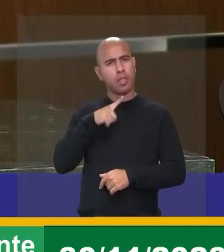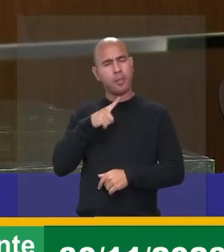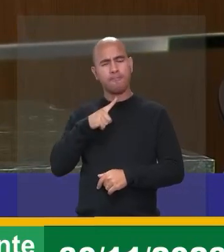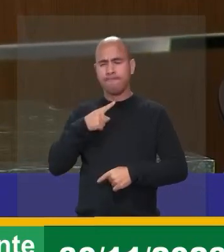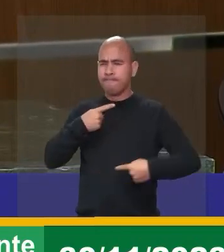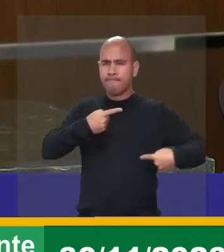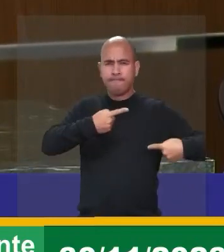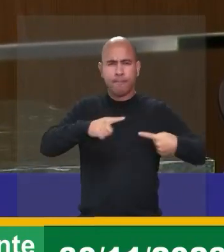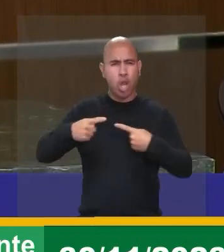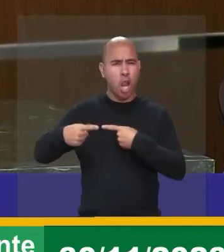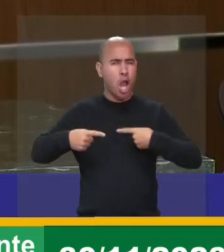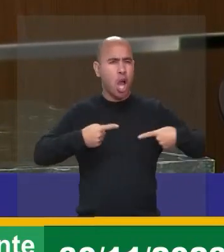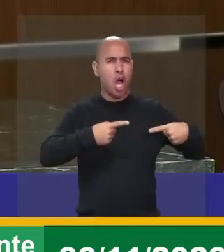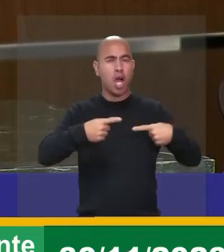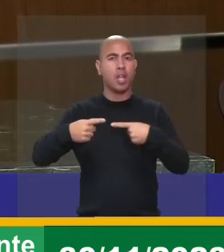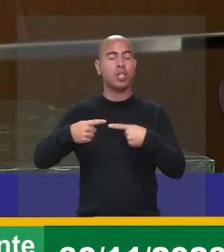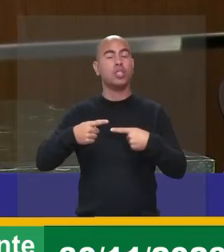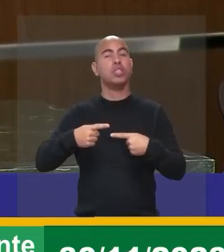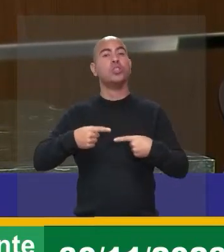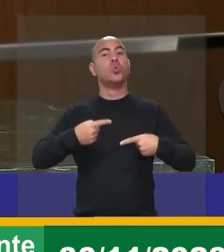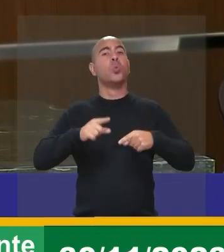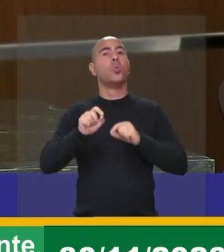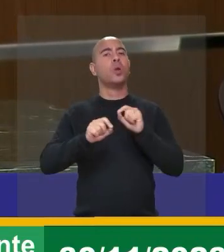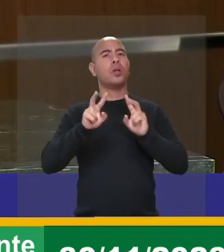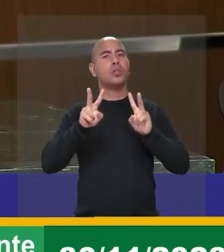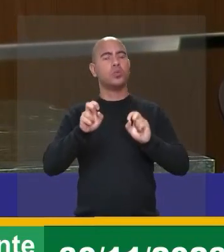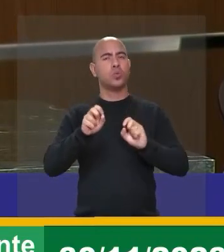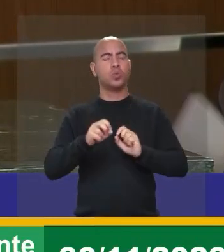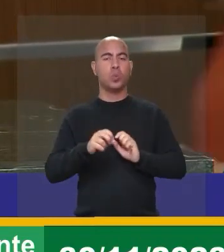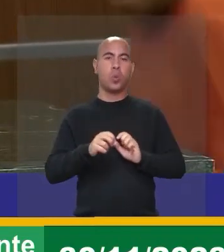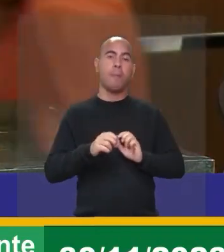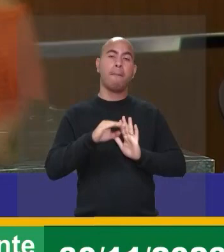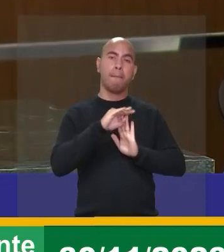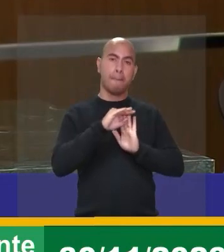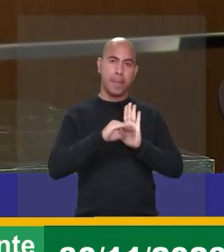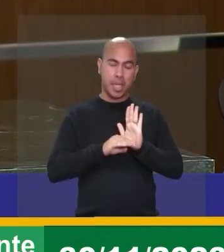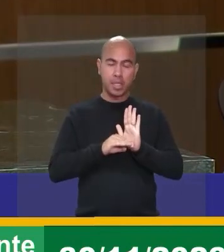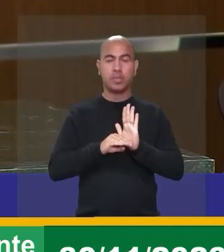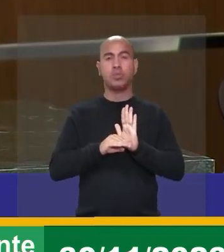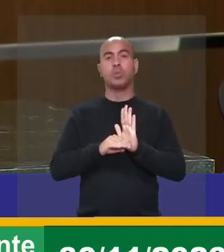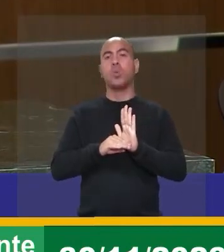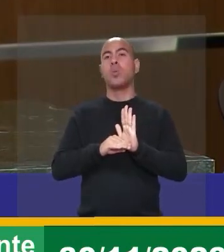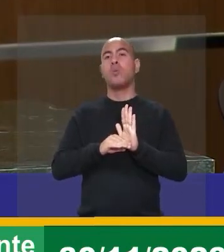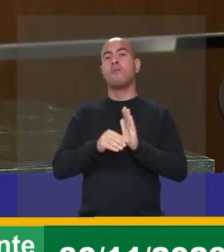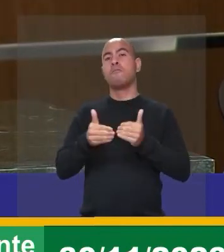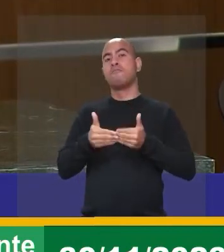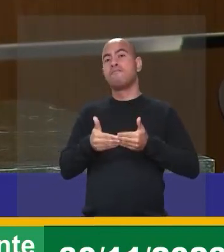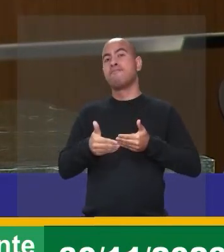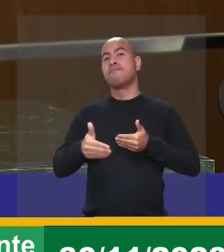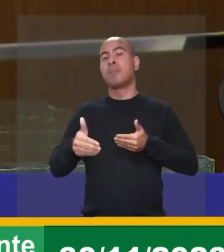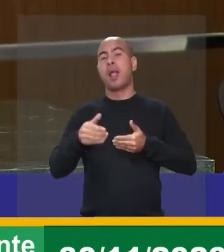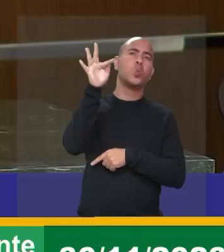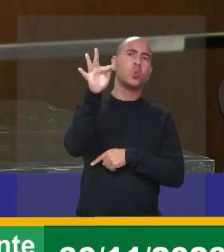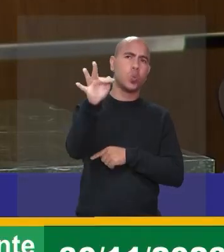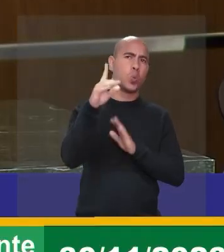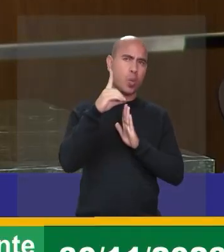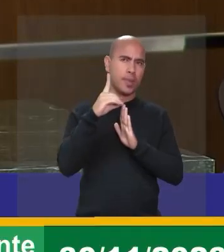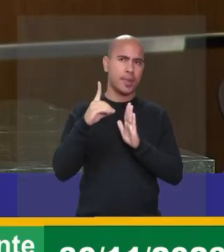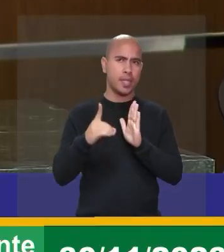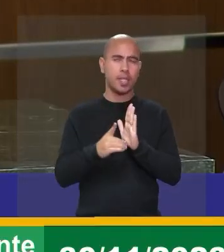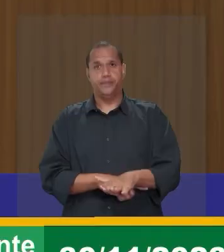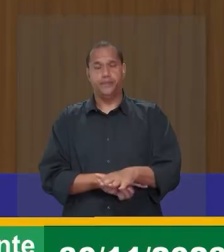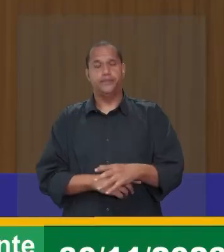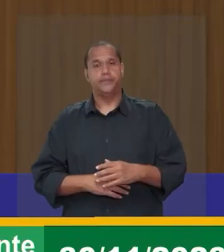discutindo o plano decenal da educação e já apontando as perspectivas dos novos planos da